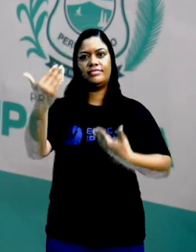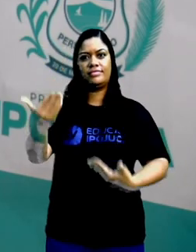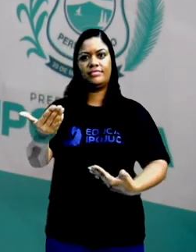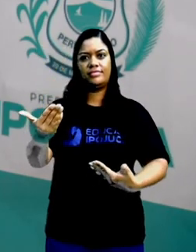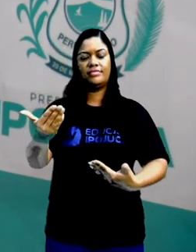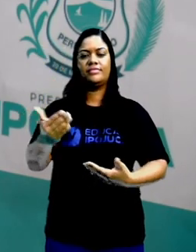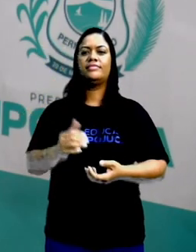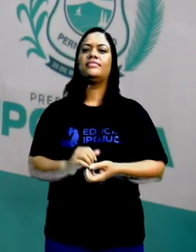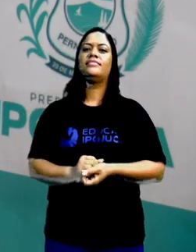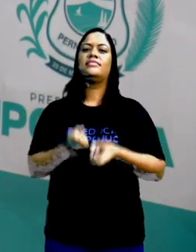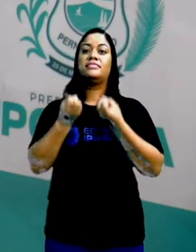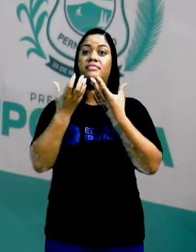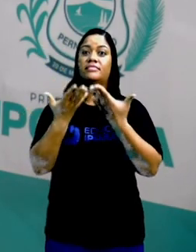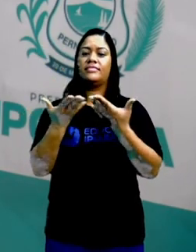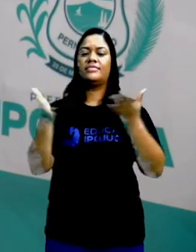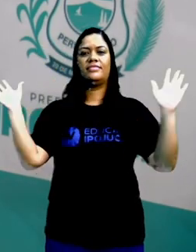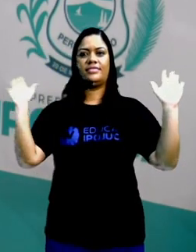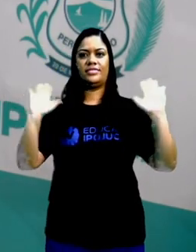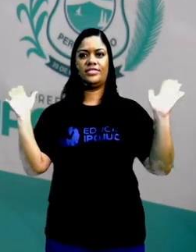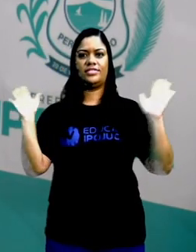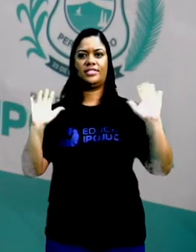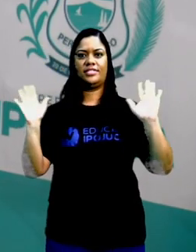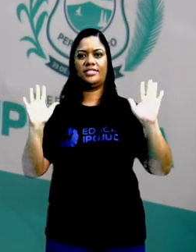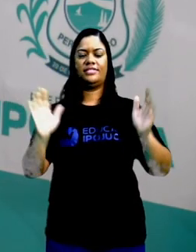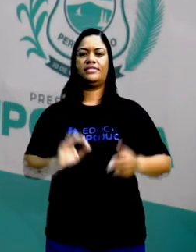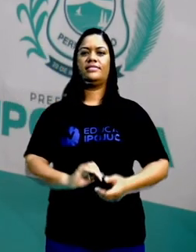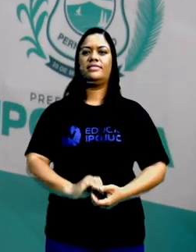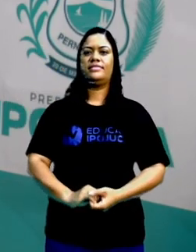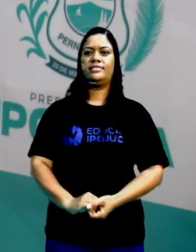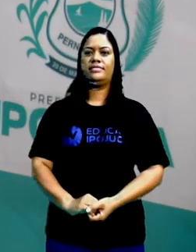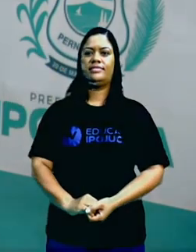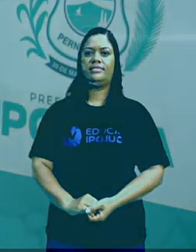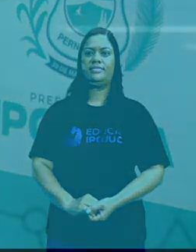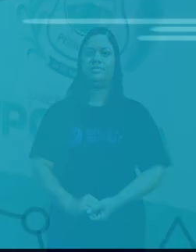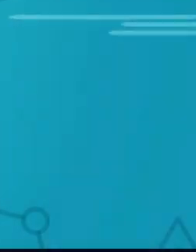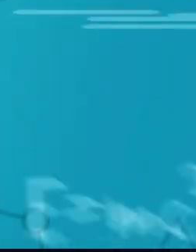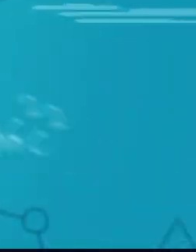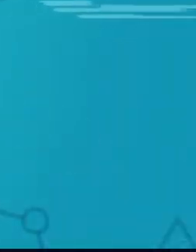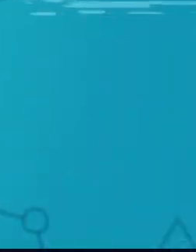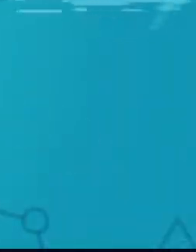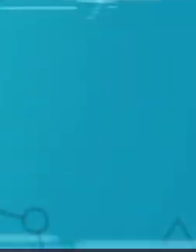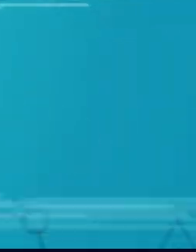obrigada fiquem bem e até a próxima Esperamos vocês